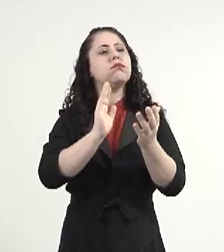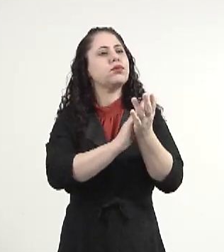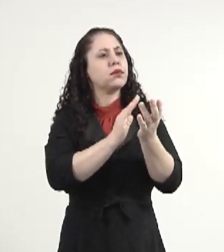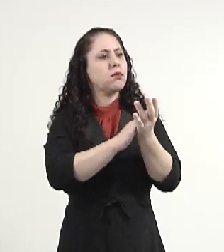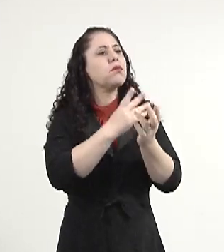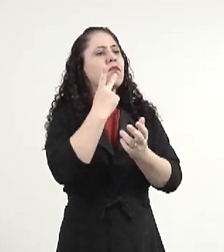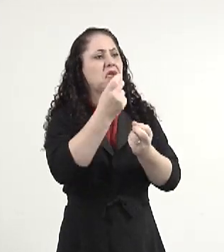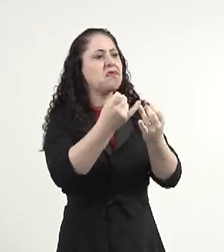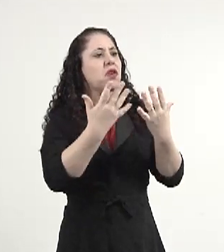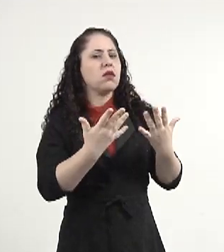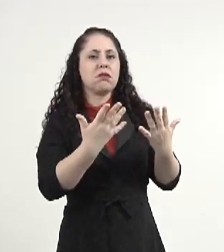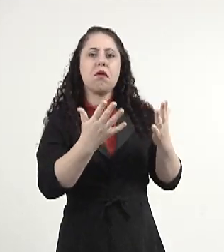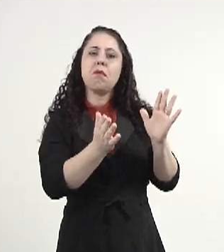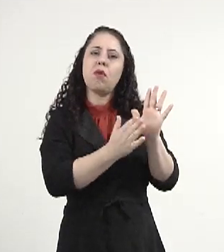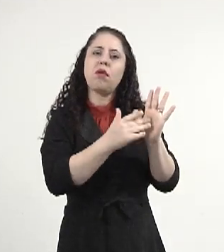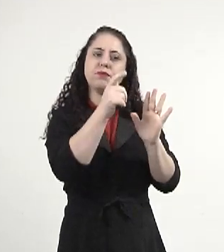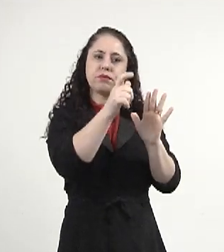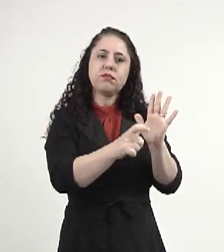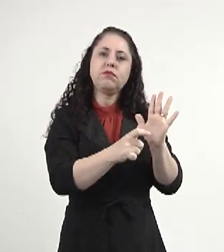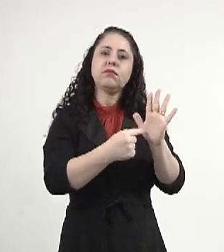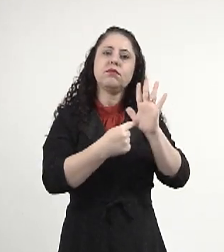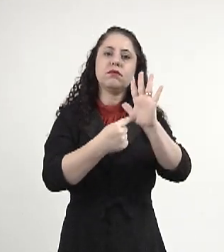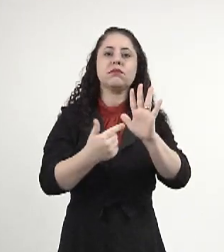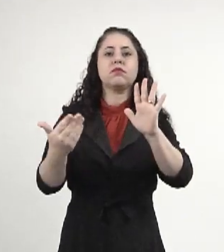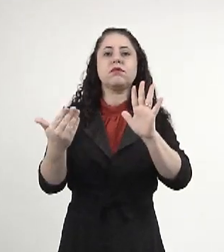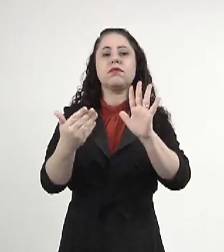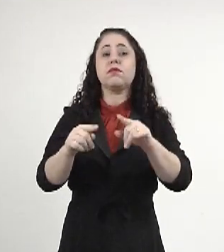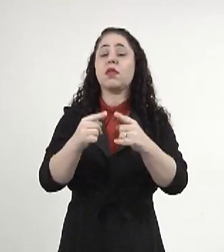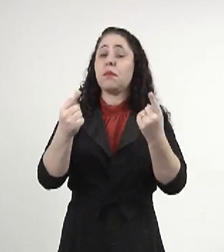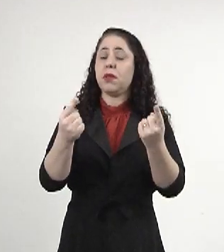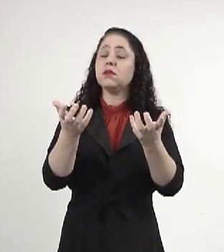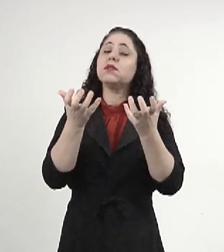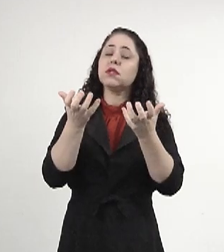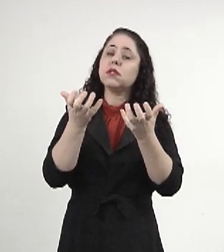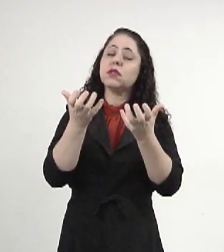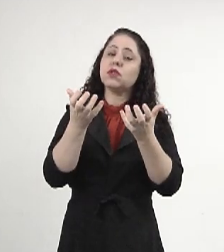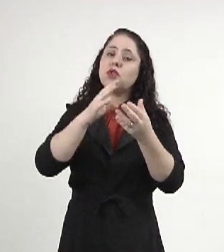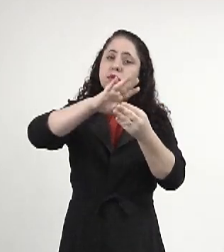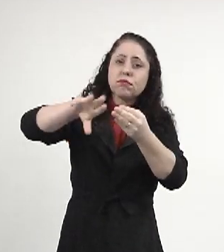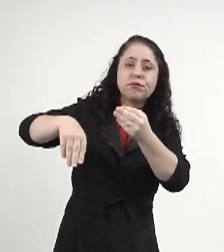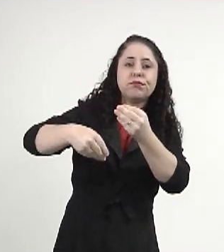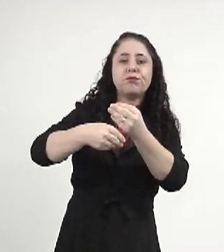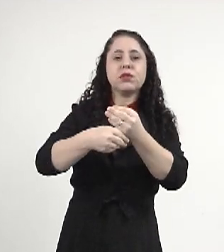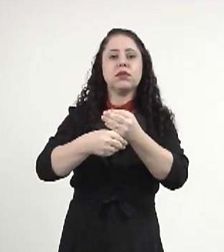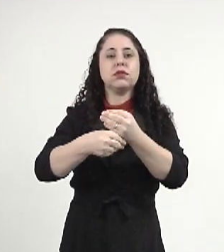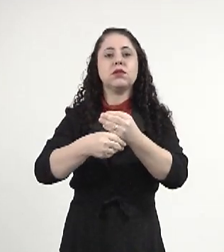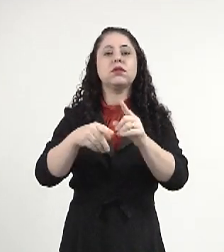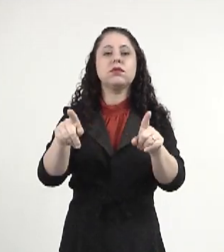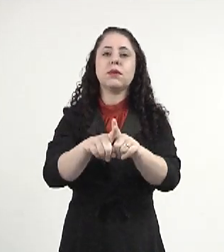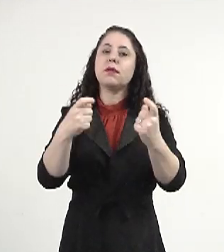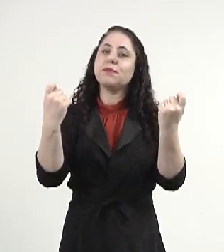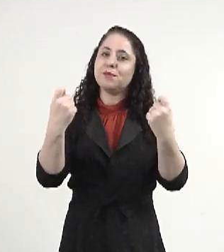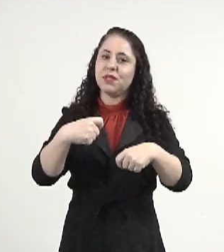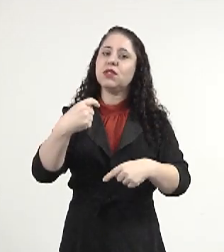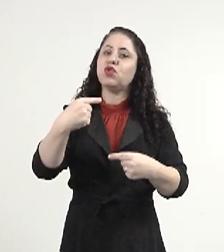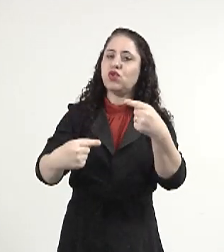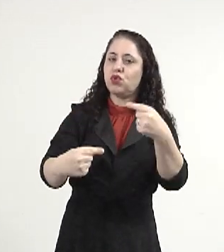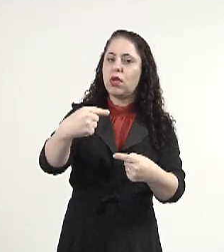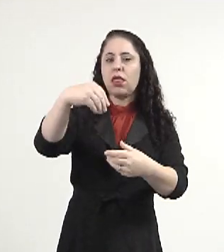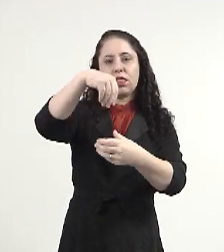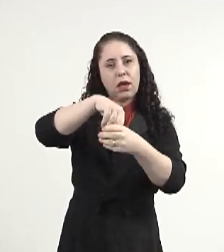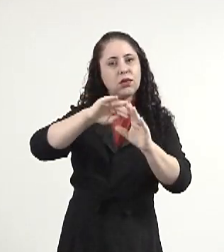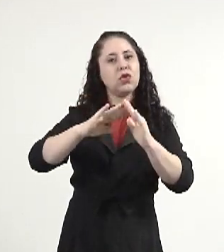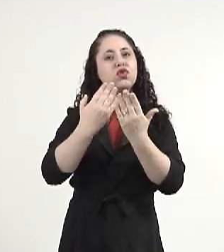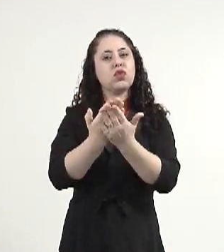parabéns pelo seu debate, pela proposta que a senhora apresenta aqui, mas eu queria aqui só inserir nessa sua discussão de que a gente precisa fazer essa